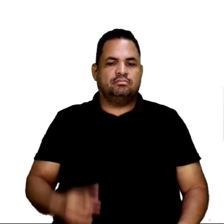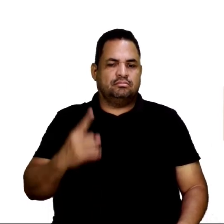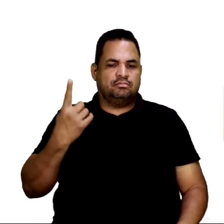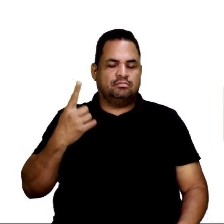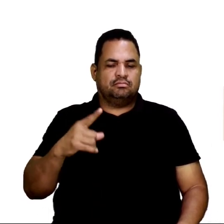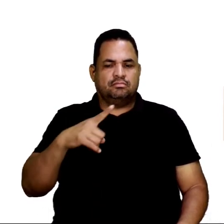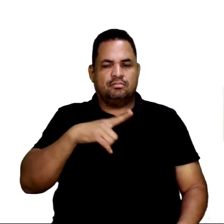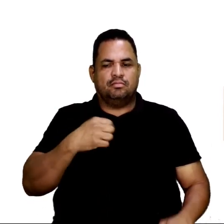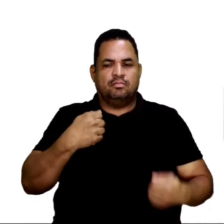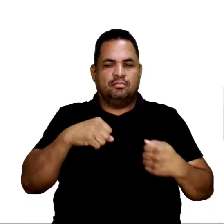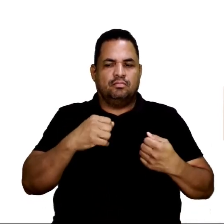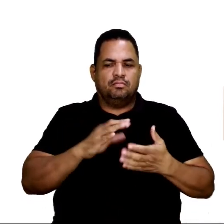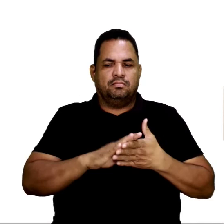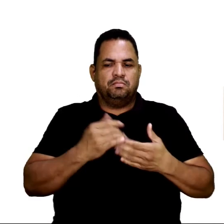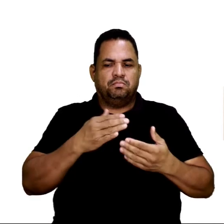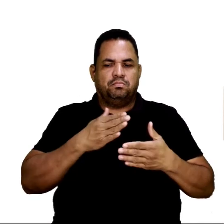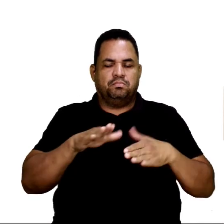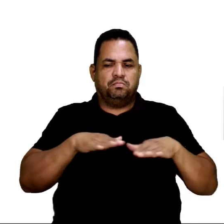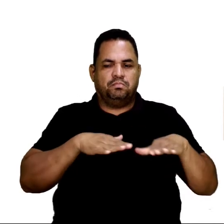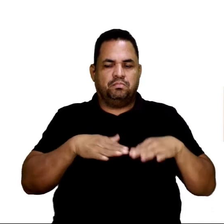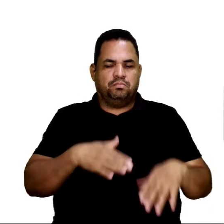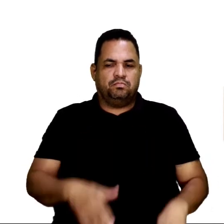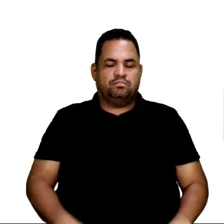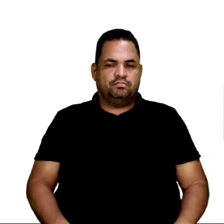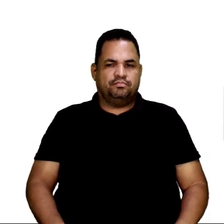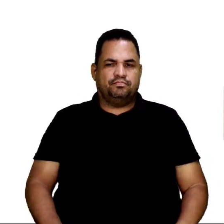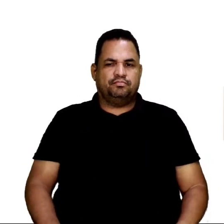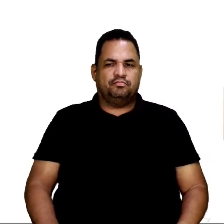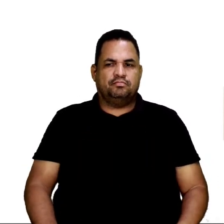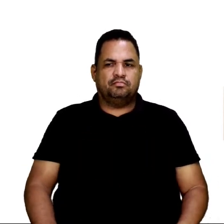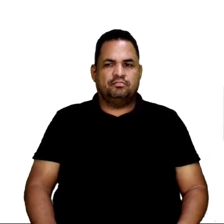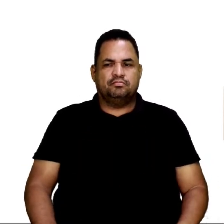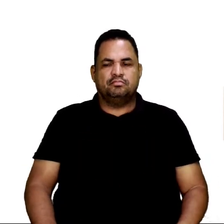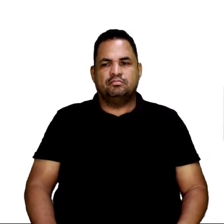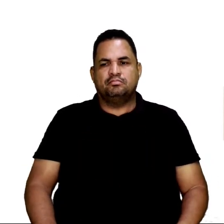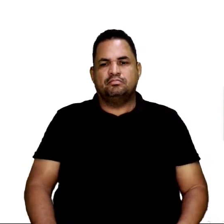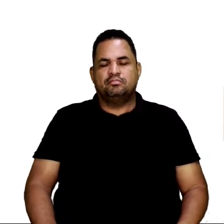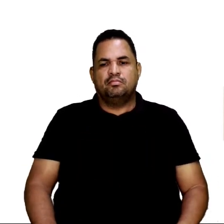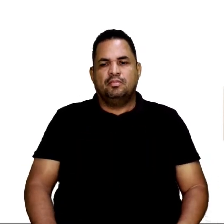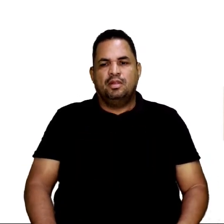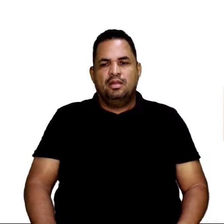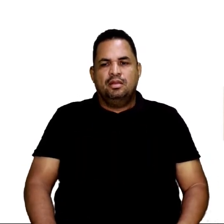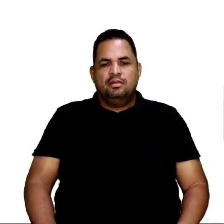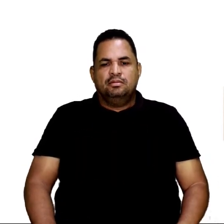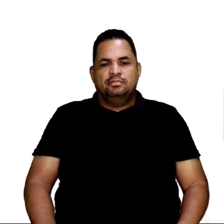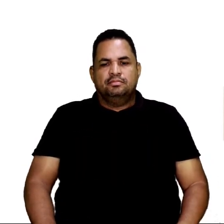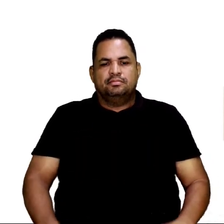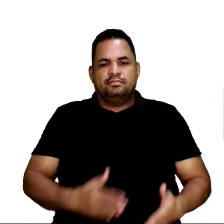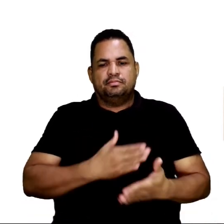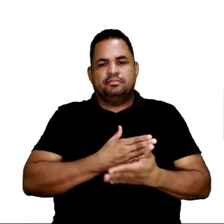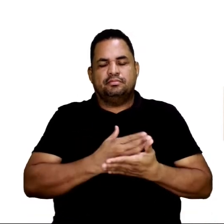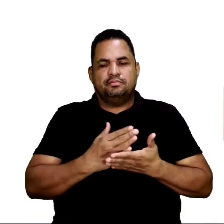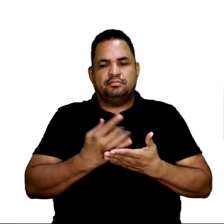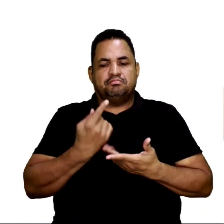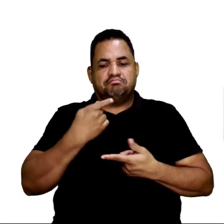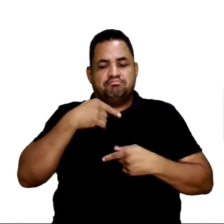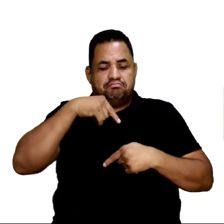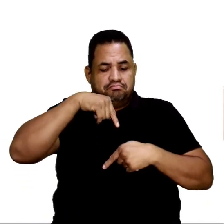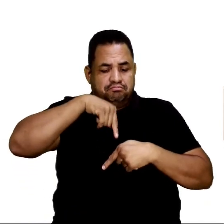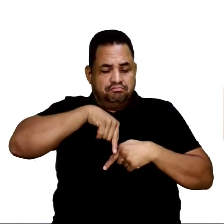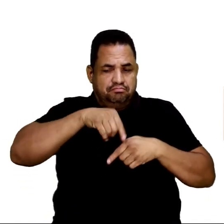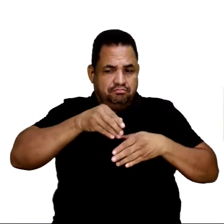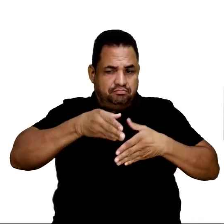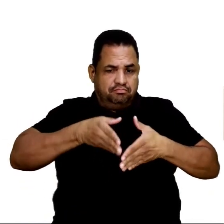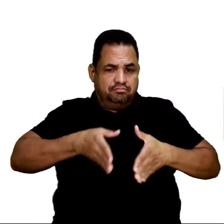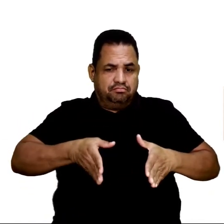poder permitir esse movimento, tá? Flexível, né, como a gente diz. Começa então a se posicionar em direção à cavidade pélvica